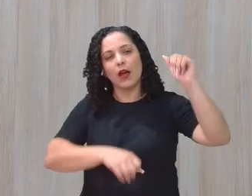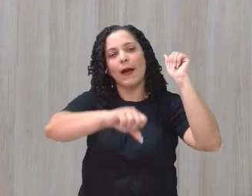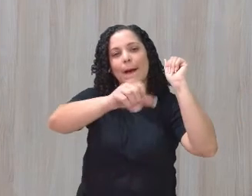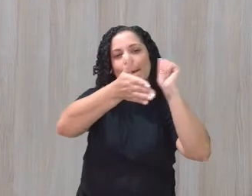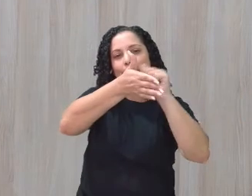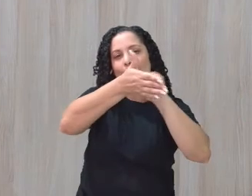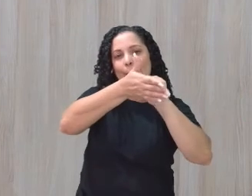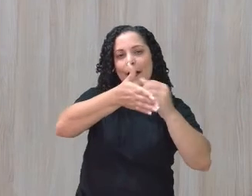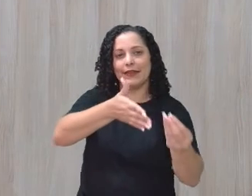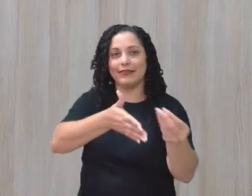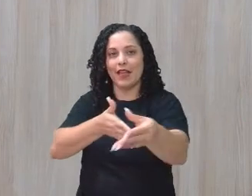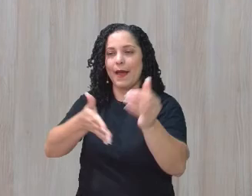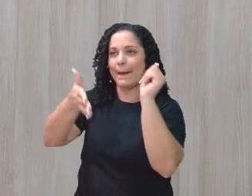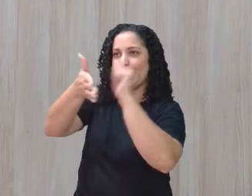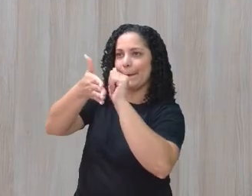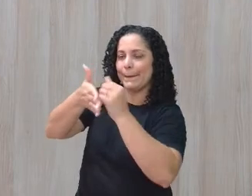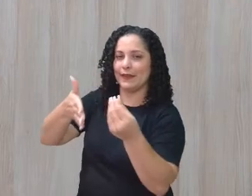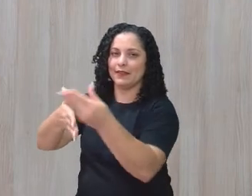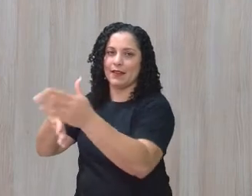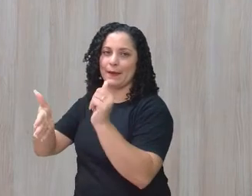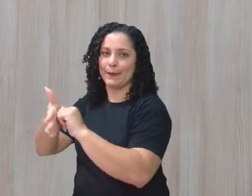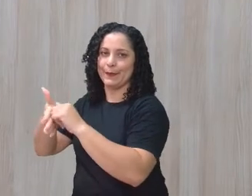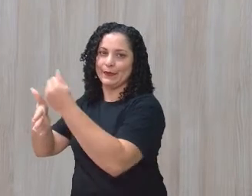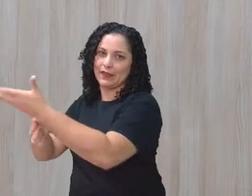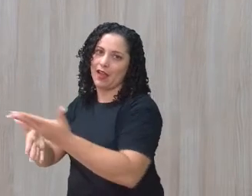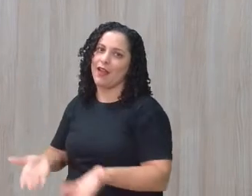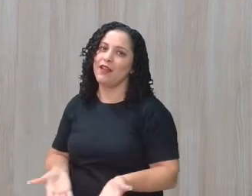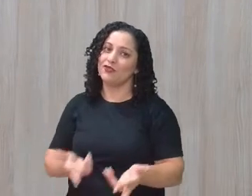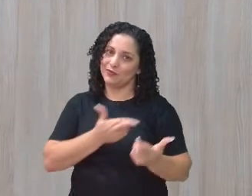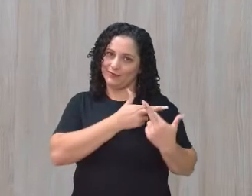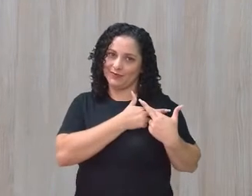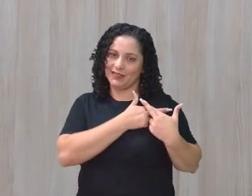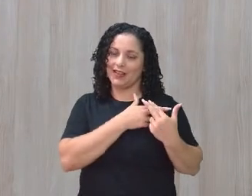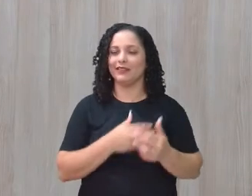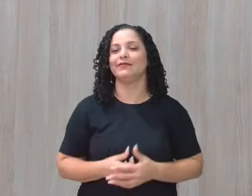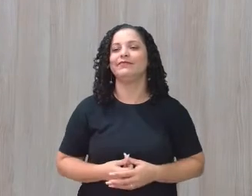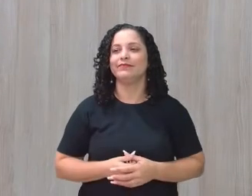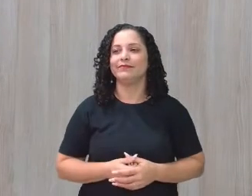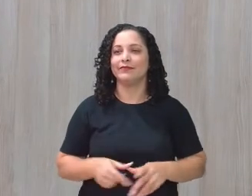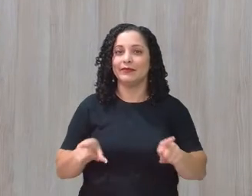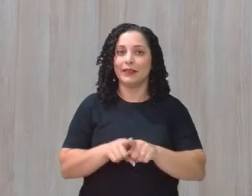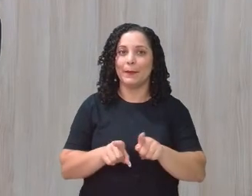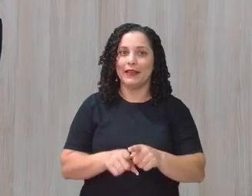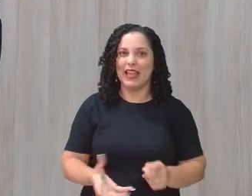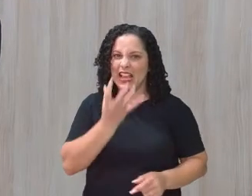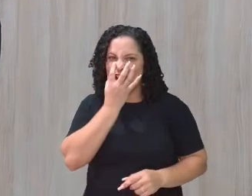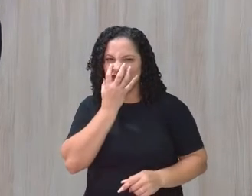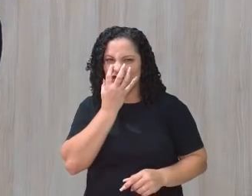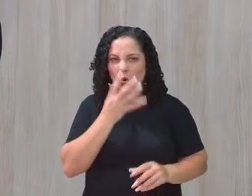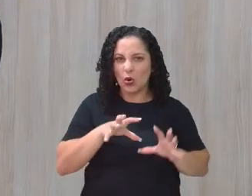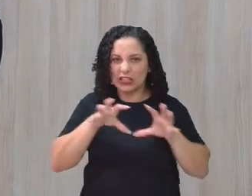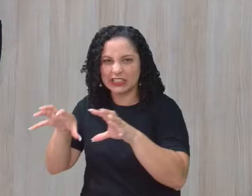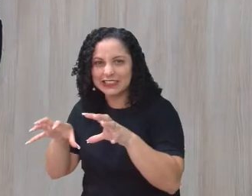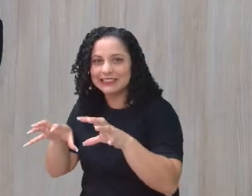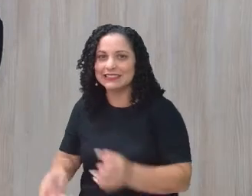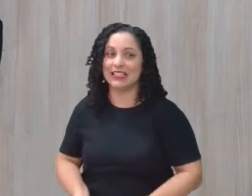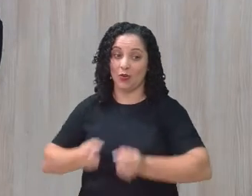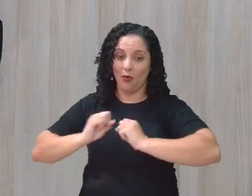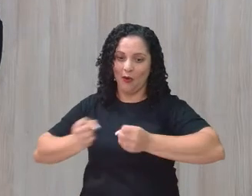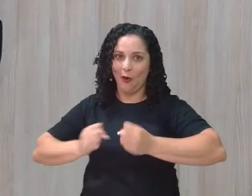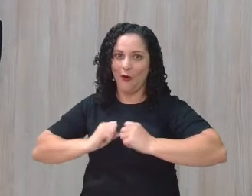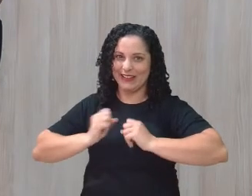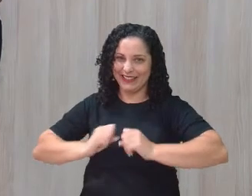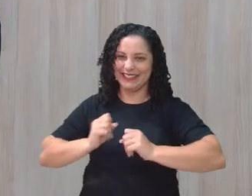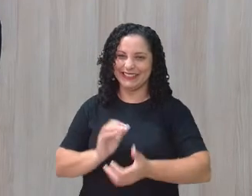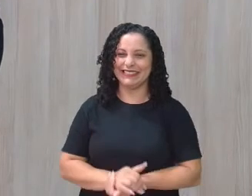vezes documentos. Então, é muita responsabilidade, tá certo? E fugir de cachorros também, cachorros bravos. Não